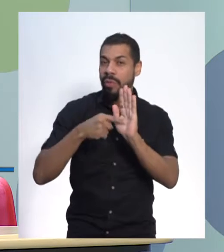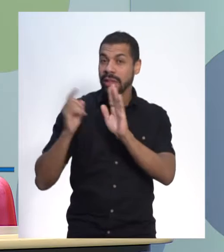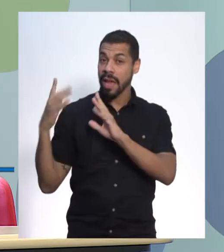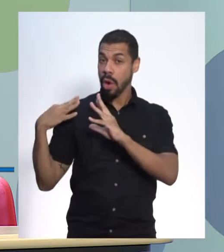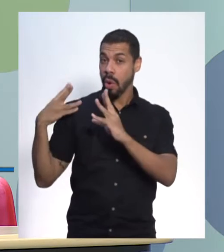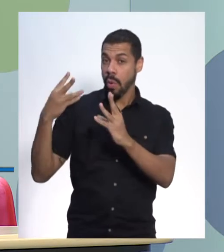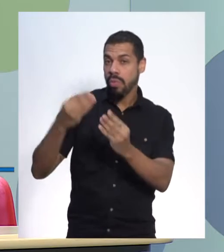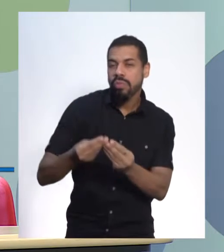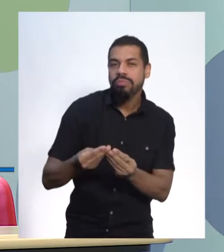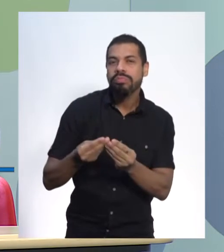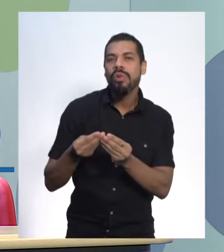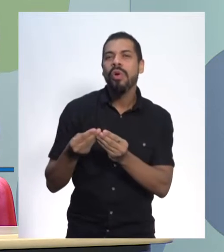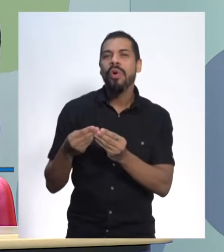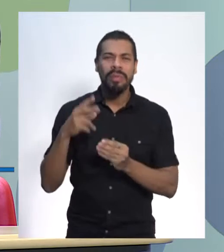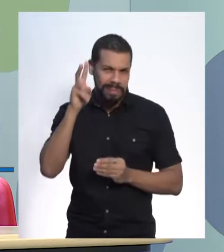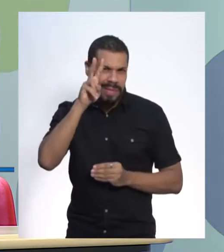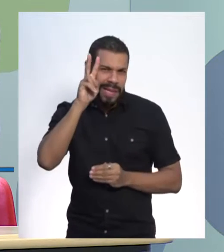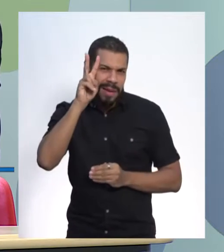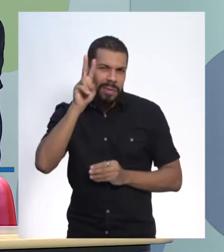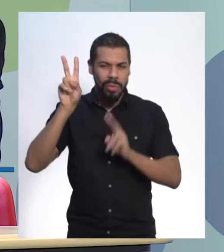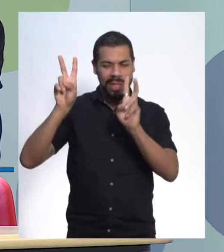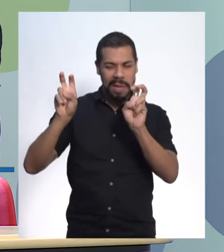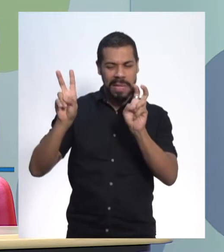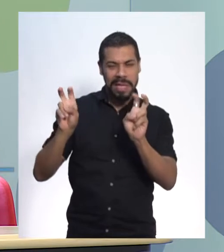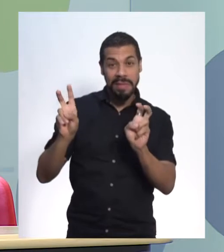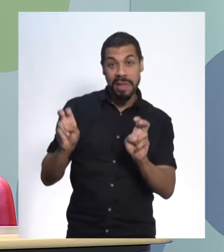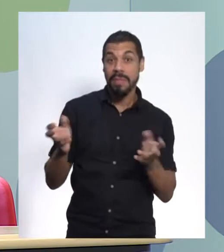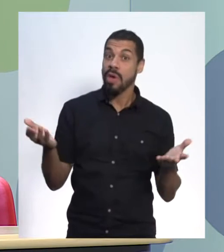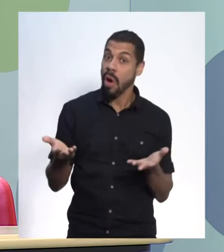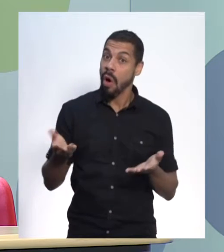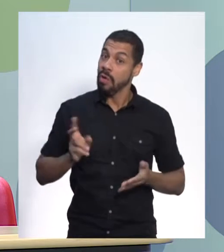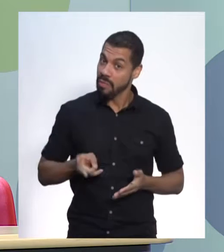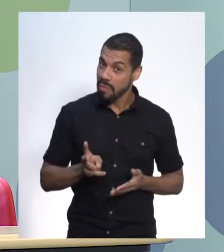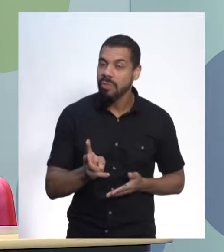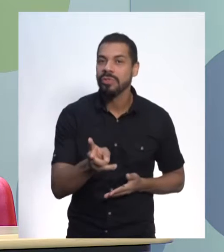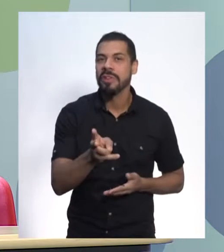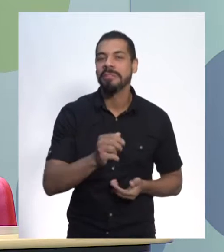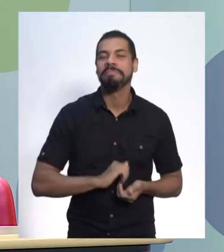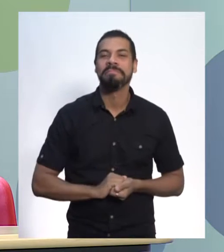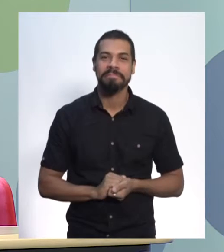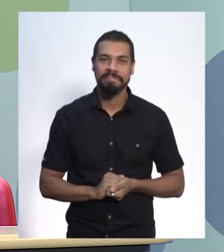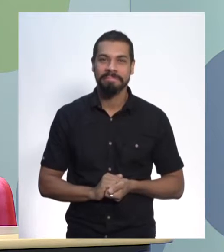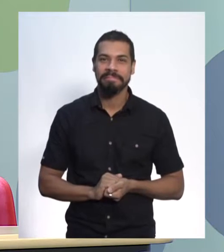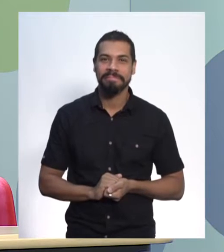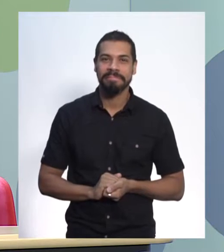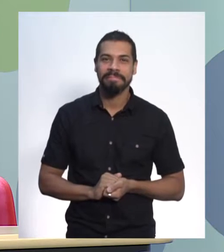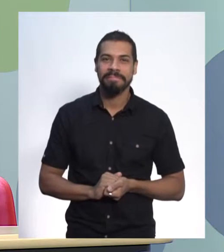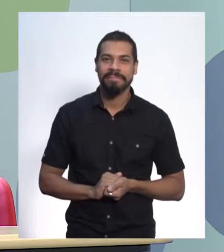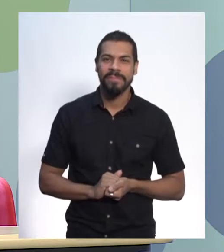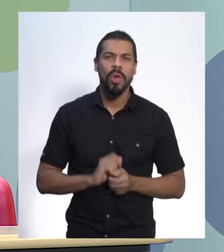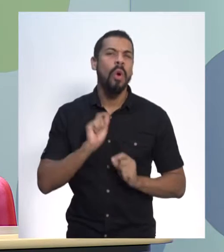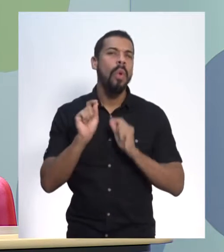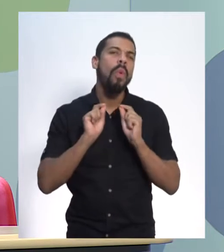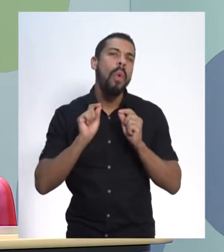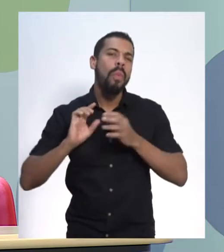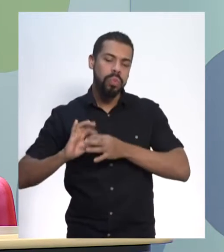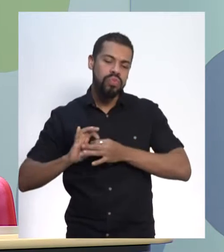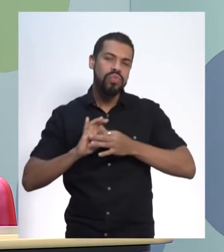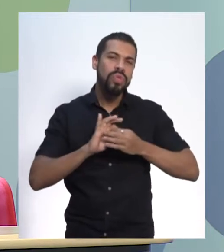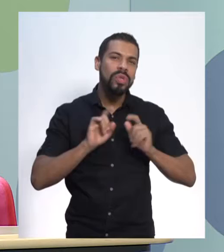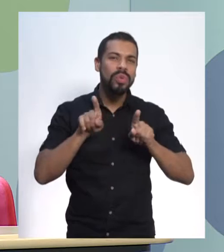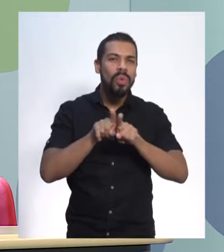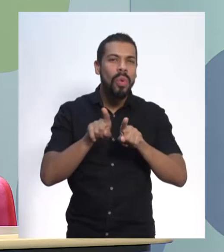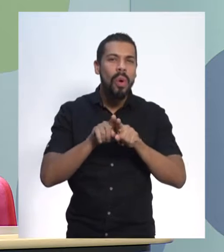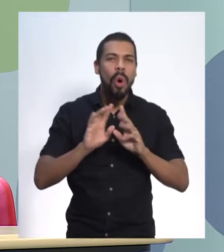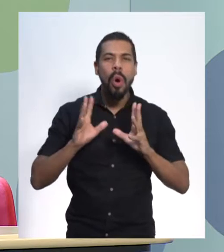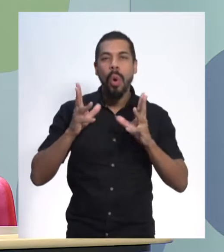que nós falamos um pouquinho sobre alguns temas, e a gente pretende avançar nesse assunto, né? Então, o conteúdo que a gente vai abordar hoje é basicamente